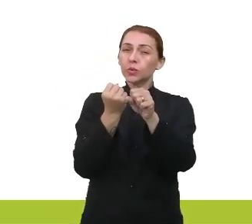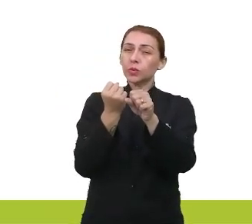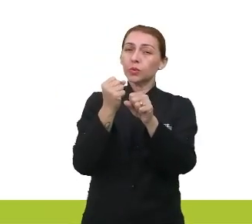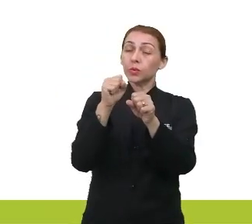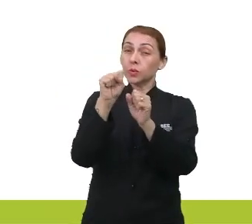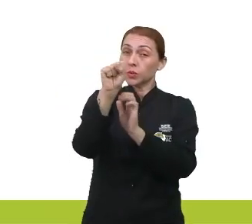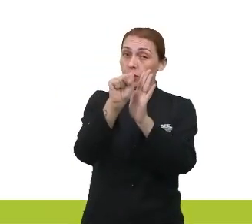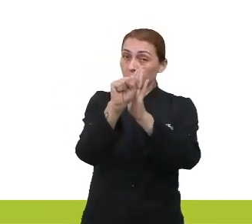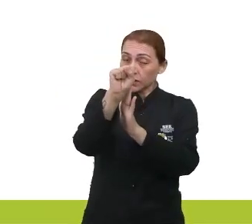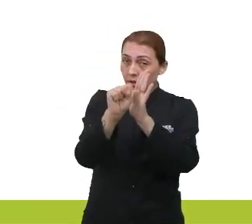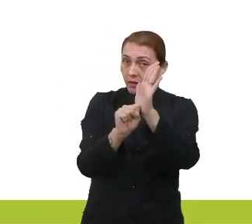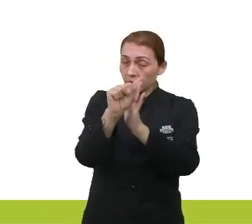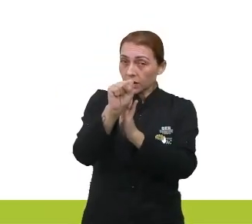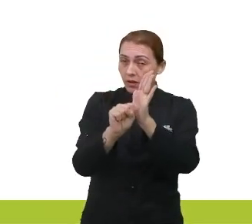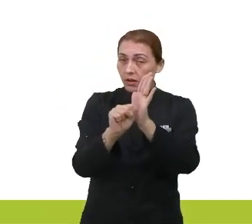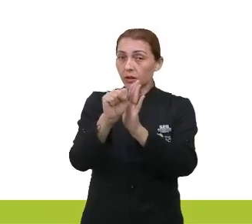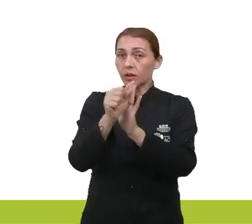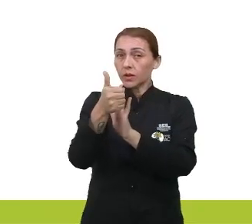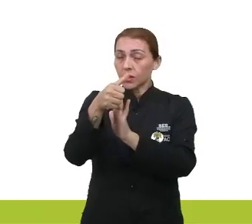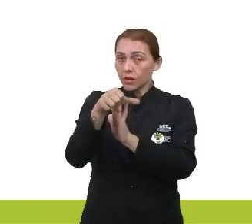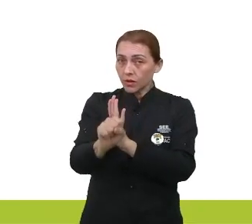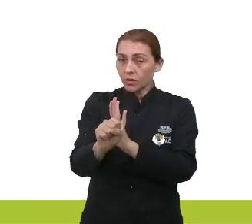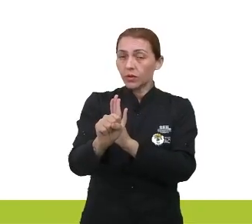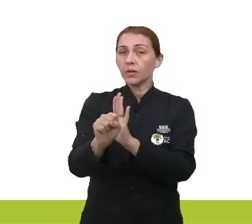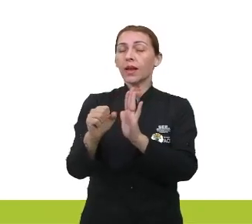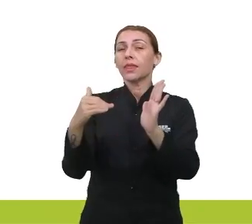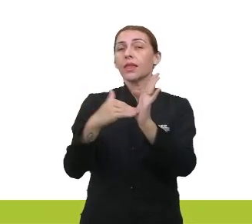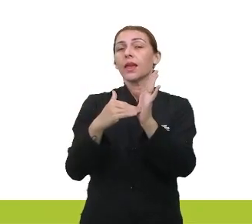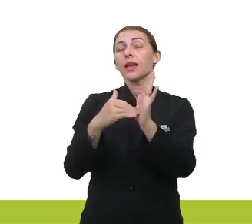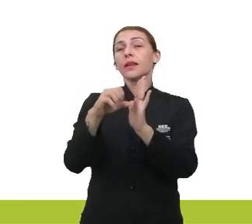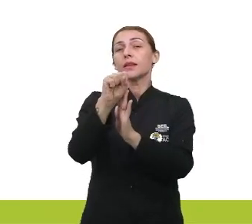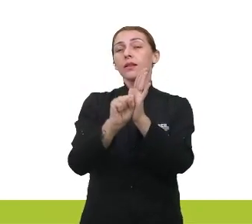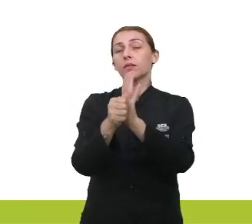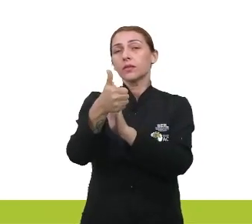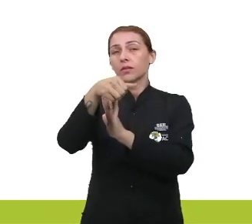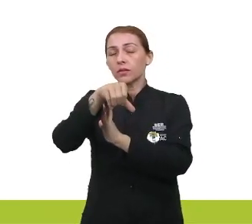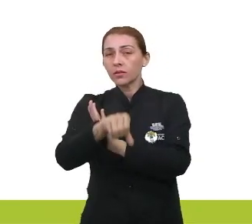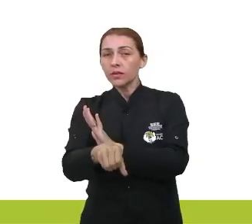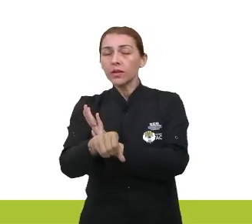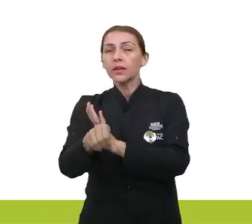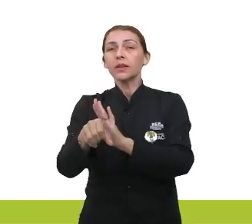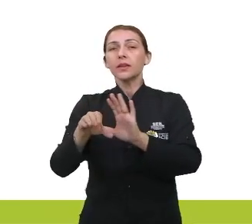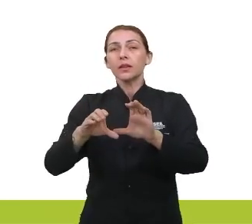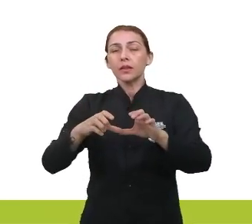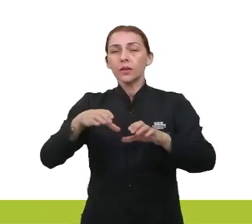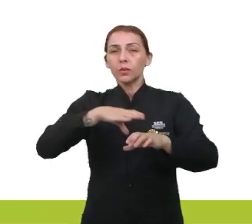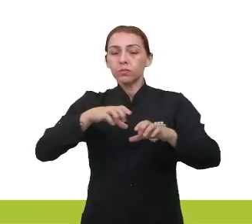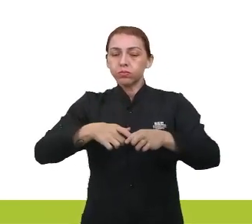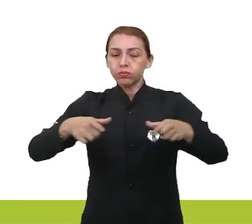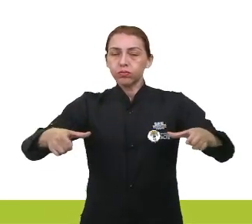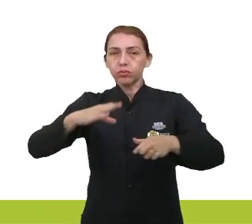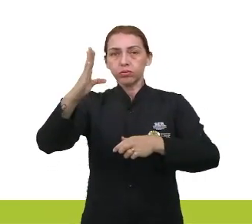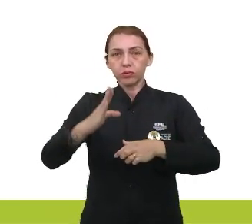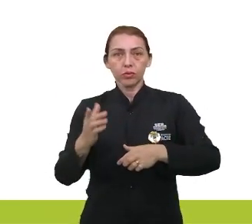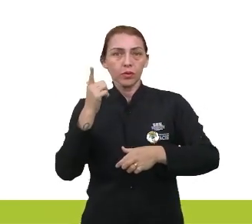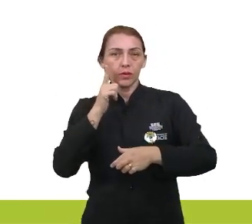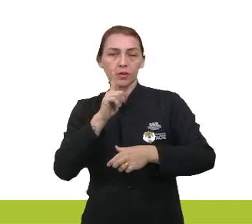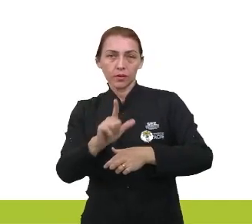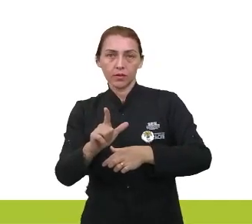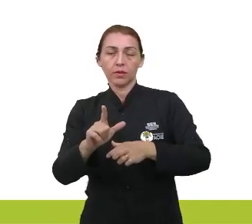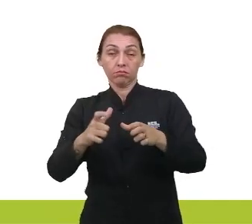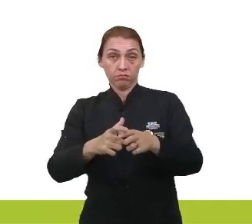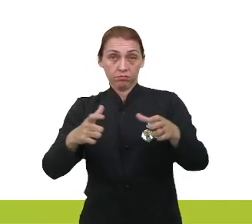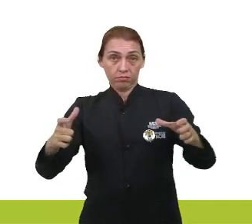abre parênteses, século XVIII a século XIX, para que a urbanização brasileira atingisse a